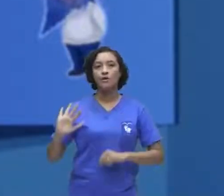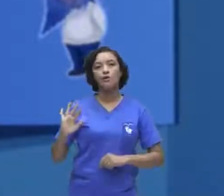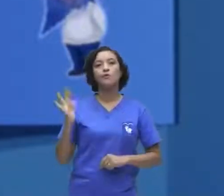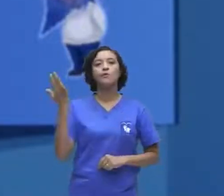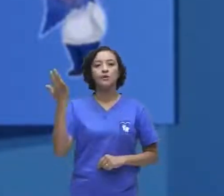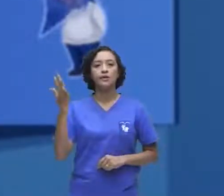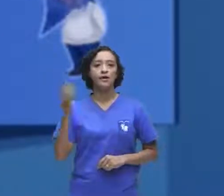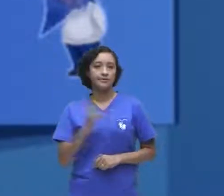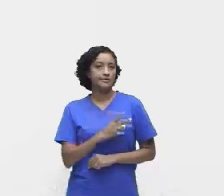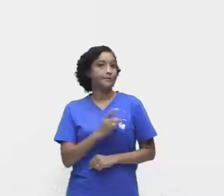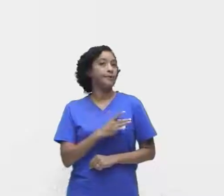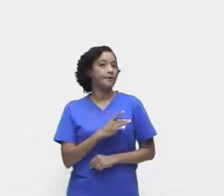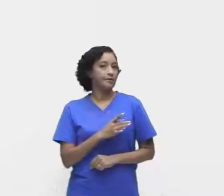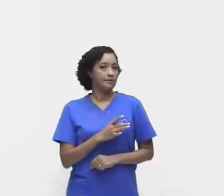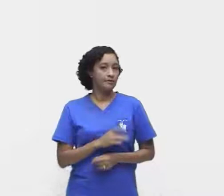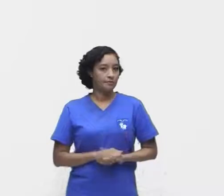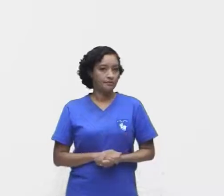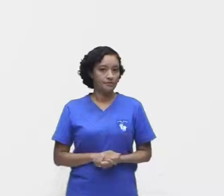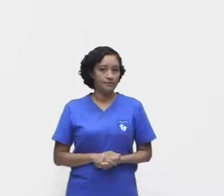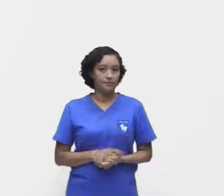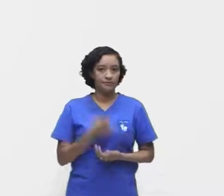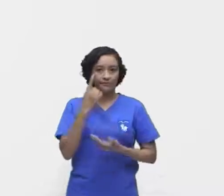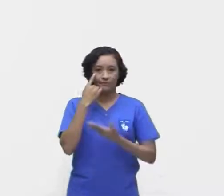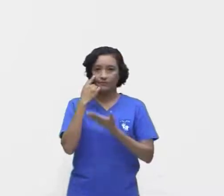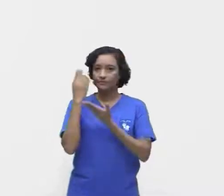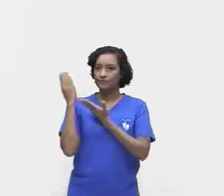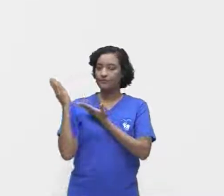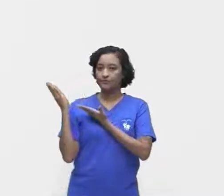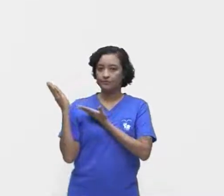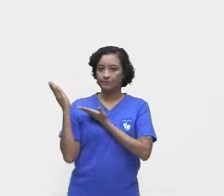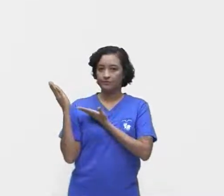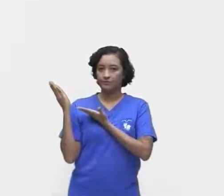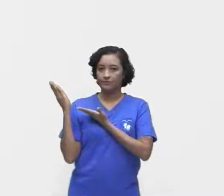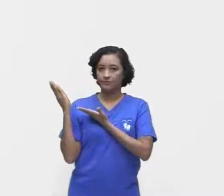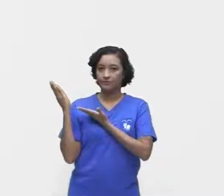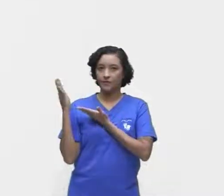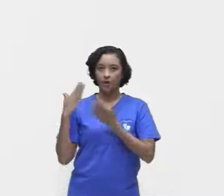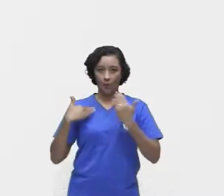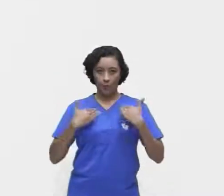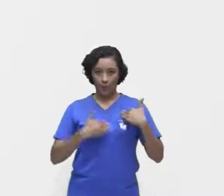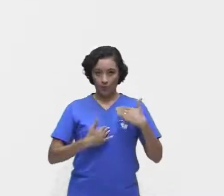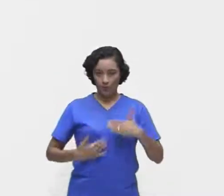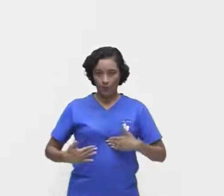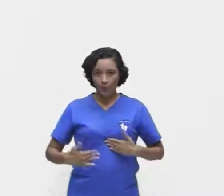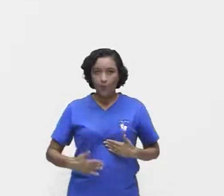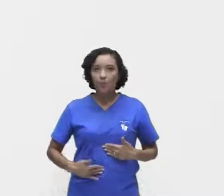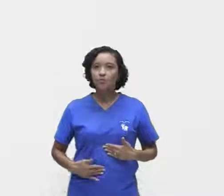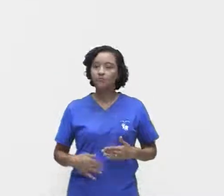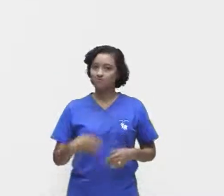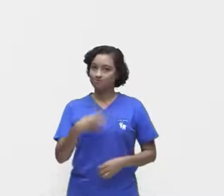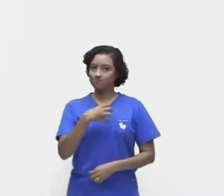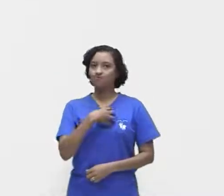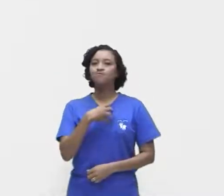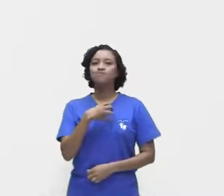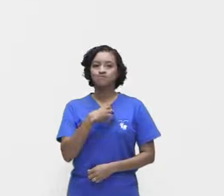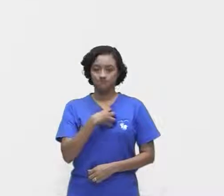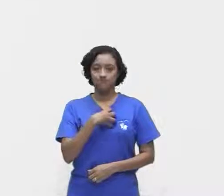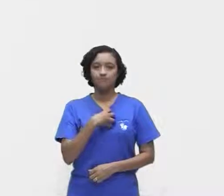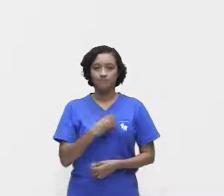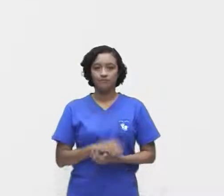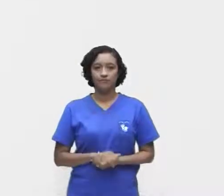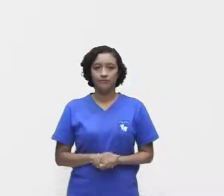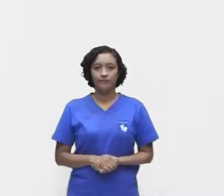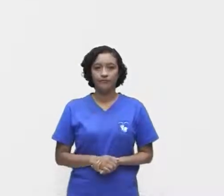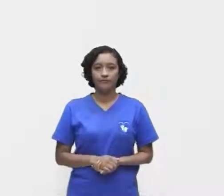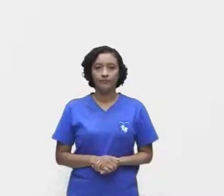com medo? Olha lá, vamos ver, tem reação. As reações do corpo é importante, sentir, né? A gente saber, né? Que vem a sensação de